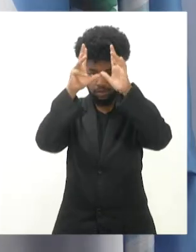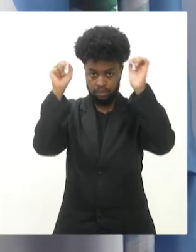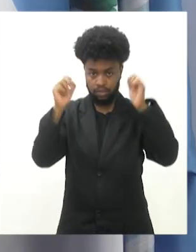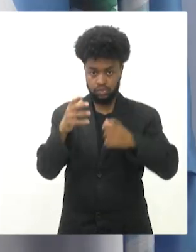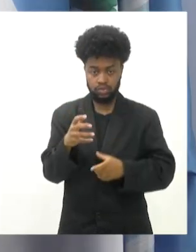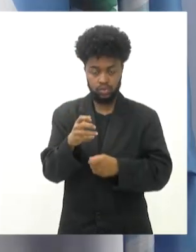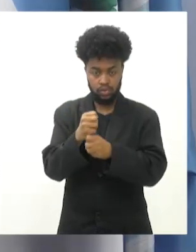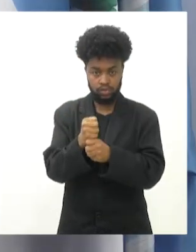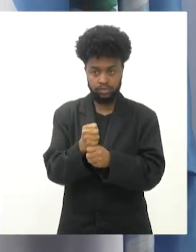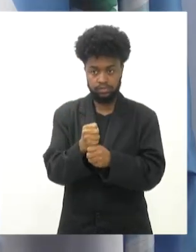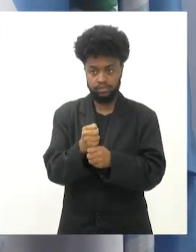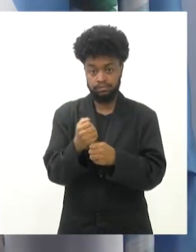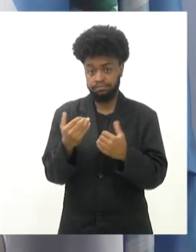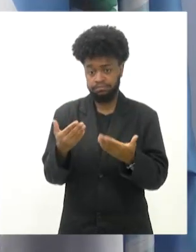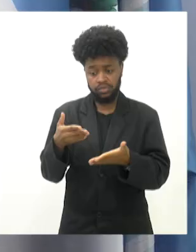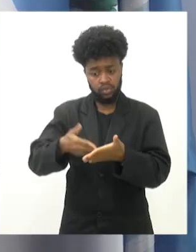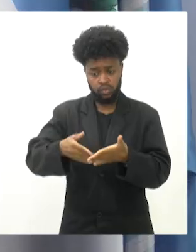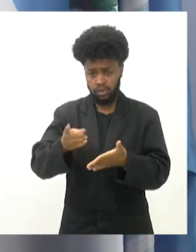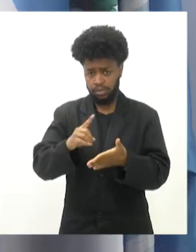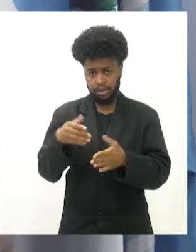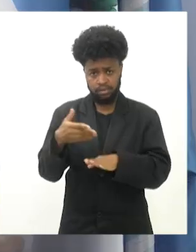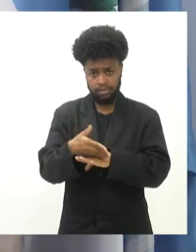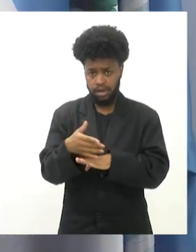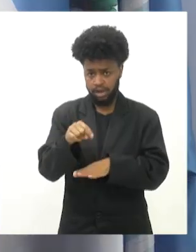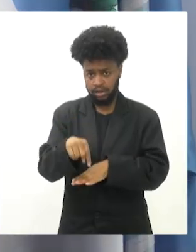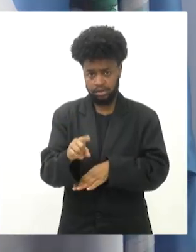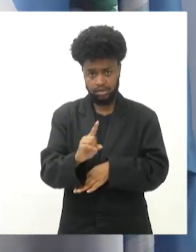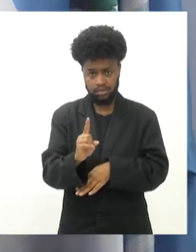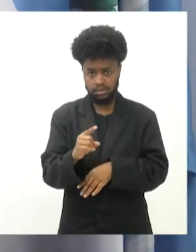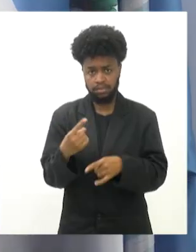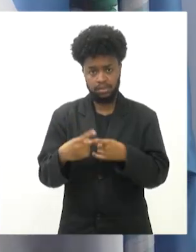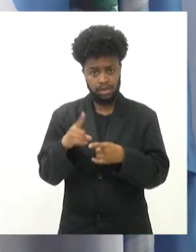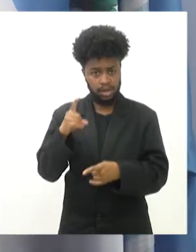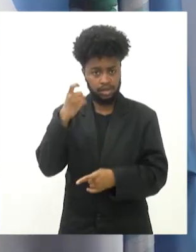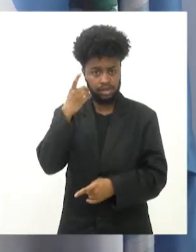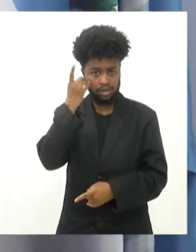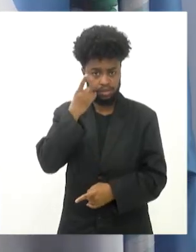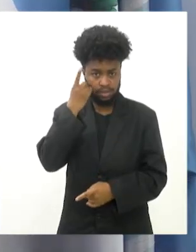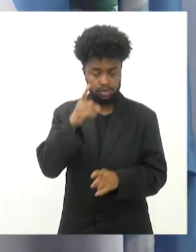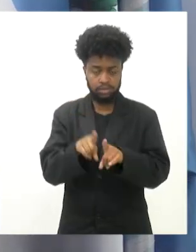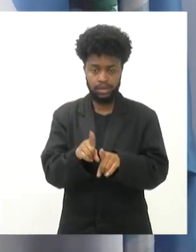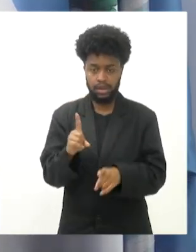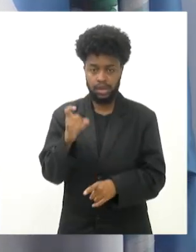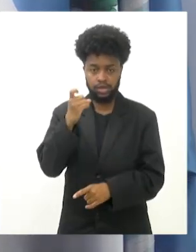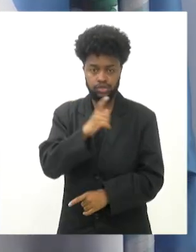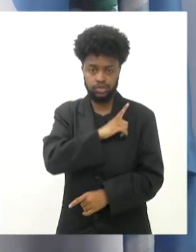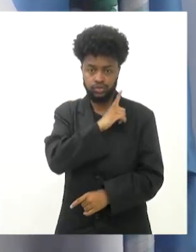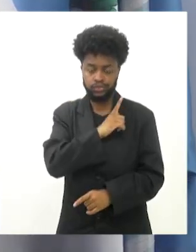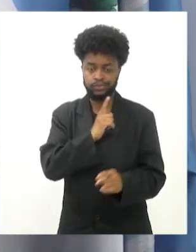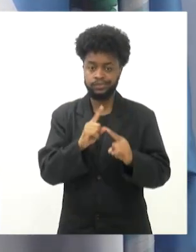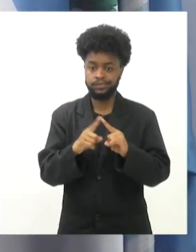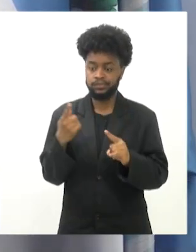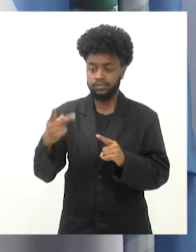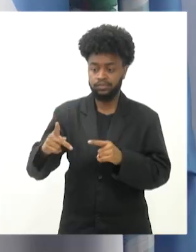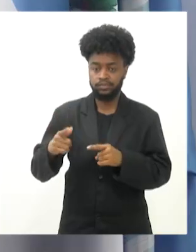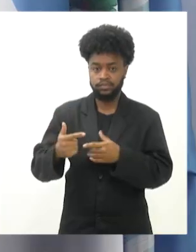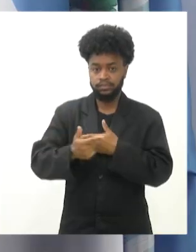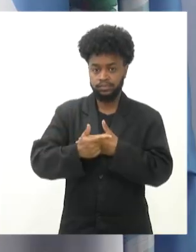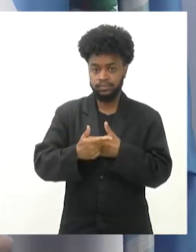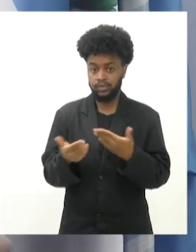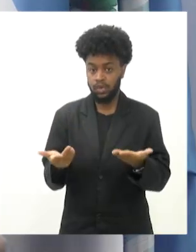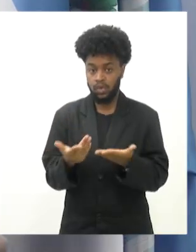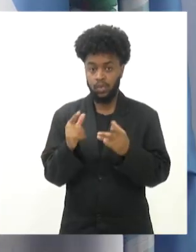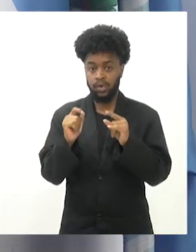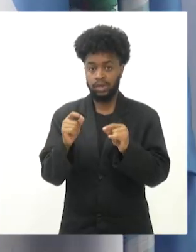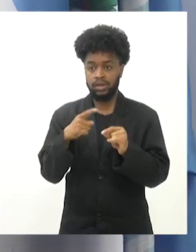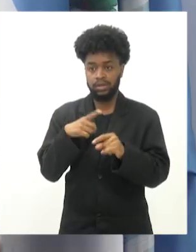Contas, o que não o impede de vir a essa casa, ex-deputado que era, ex-gestor que era, mas a atividade dele atual é